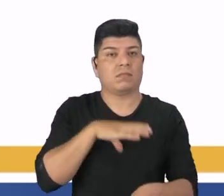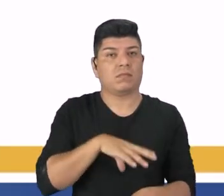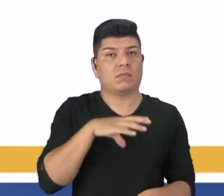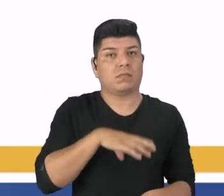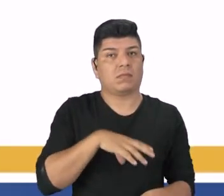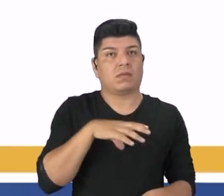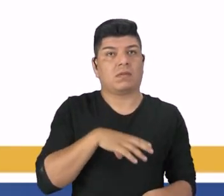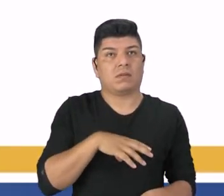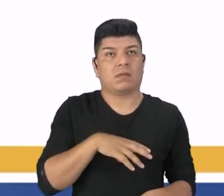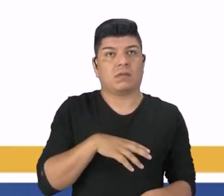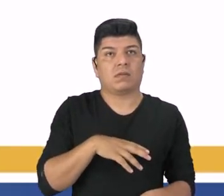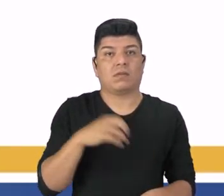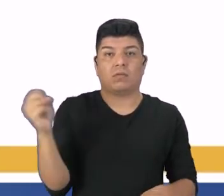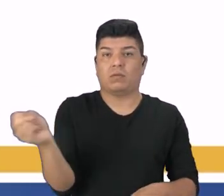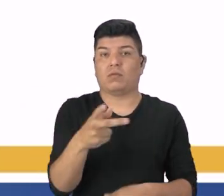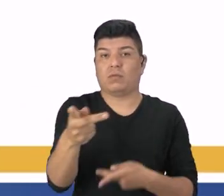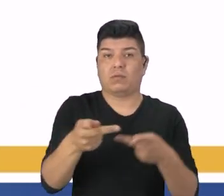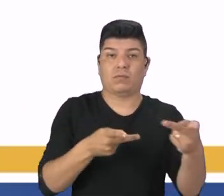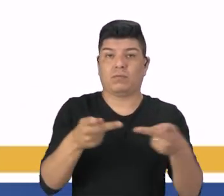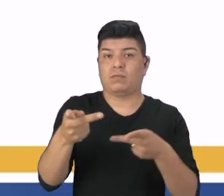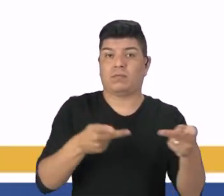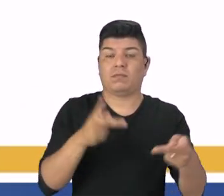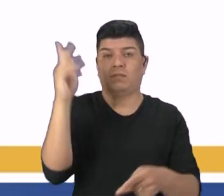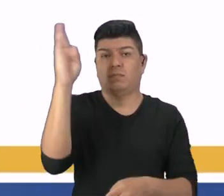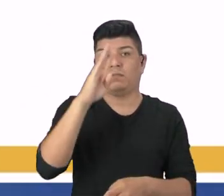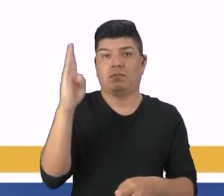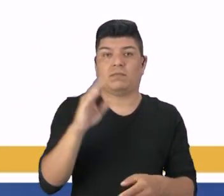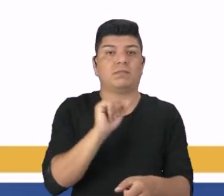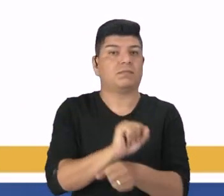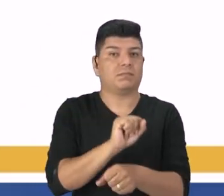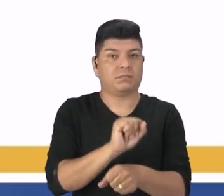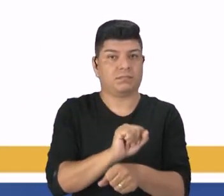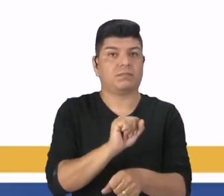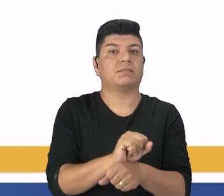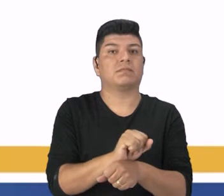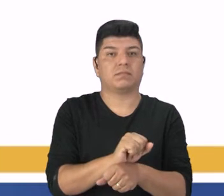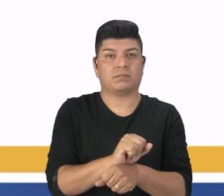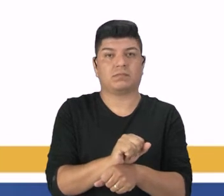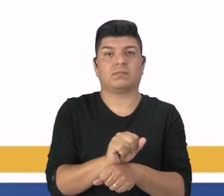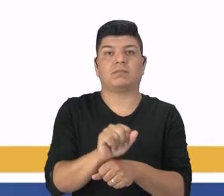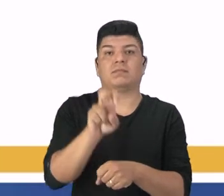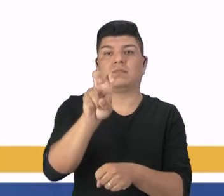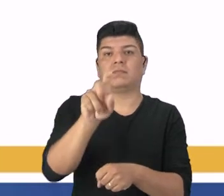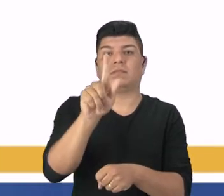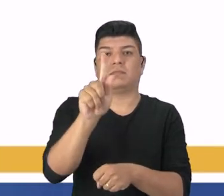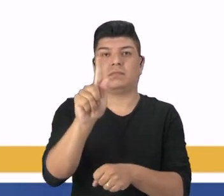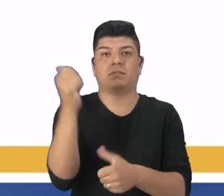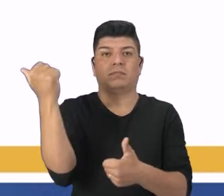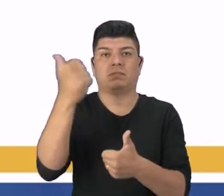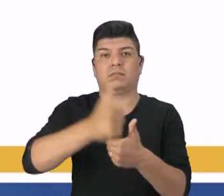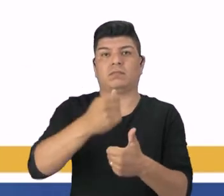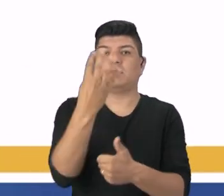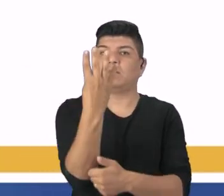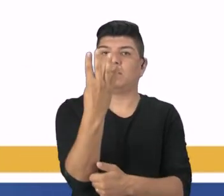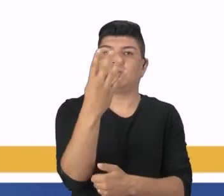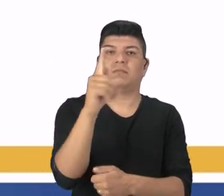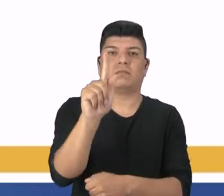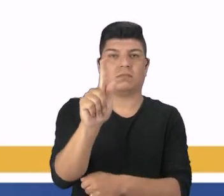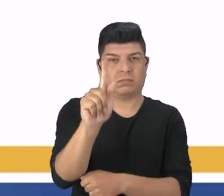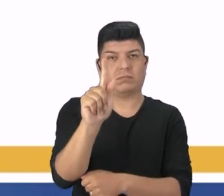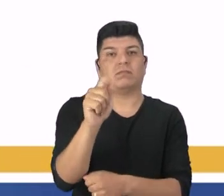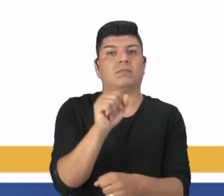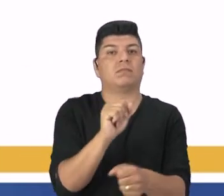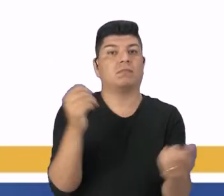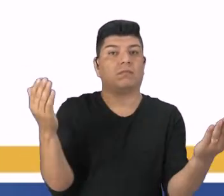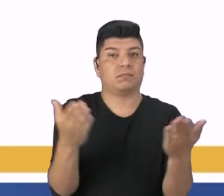fazer parte desse novo projeto que o próprio Brasil também já está aguardando para que o 5G possa substituir o 4G que